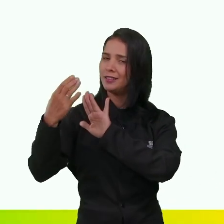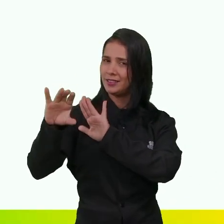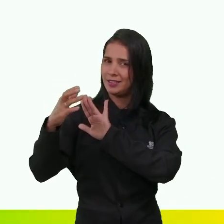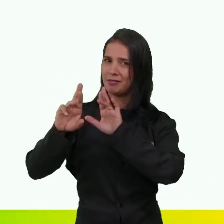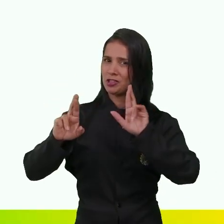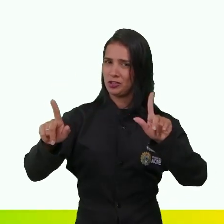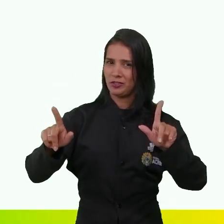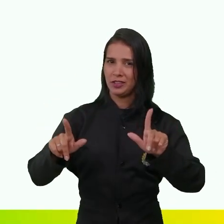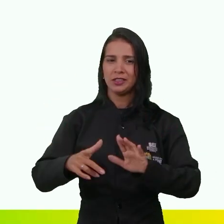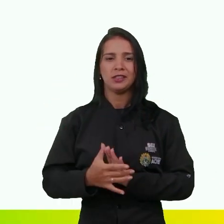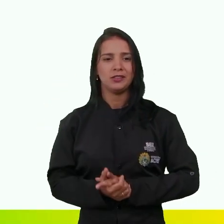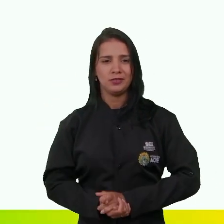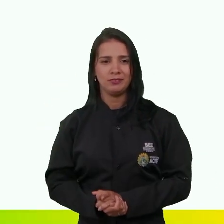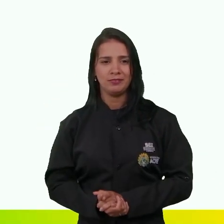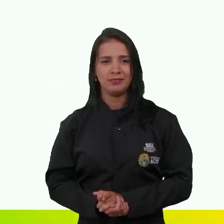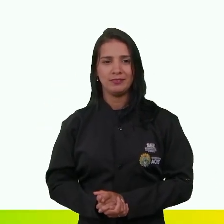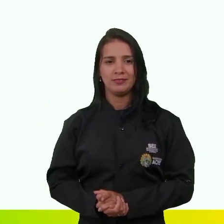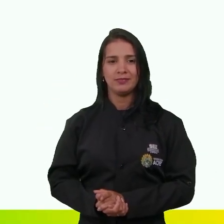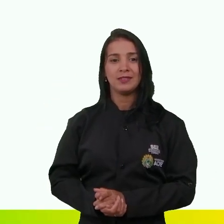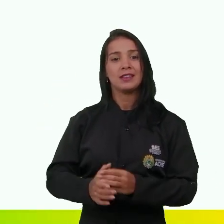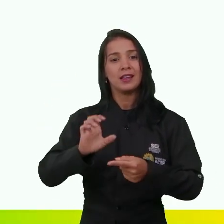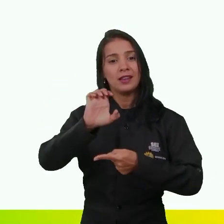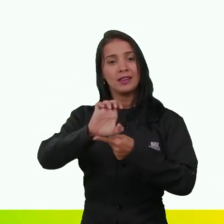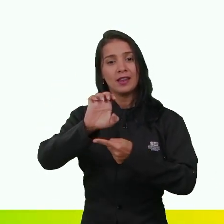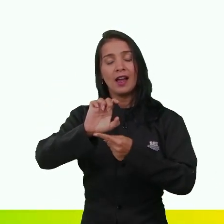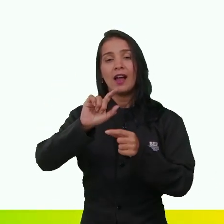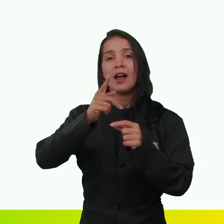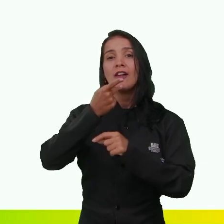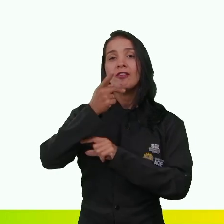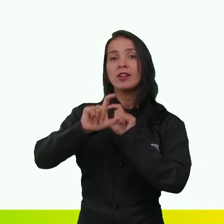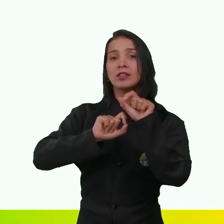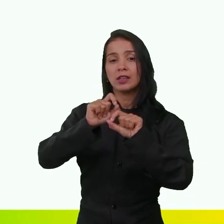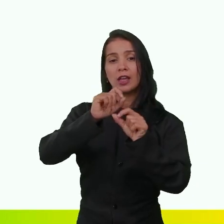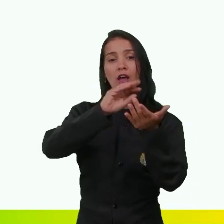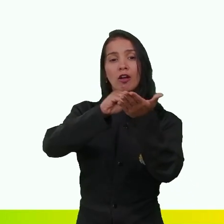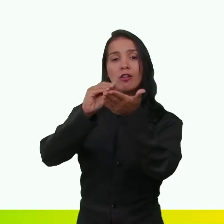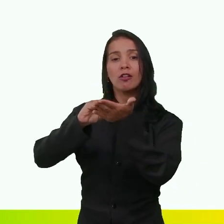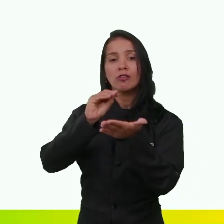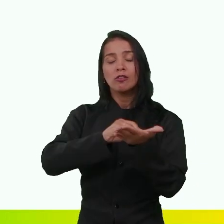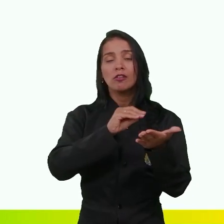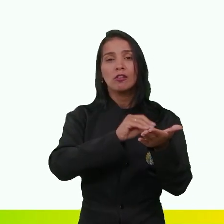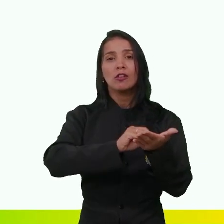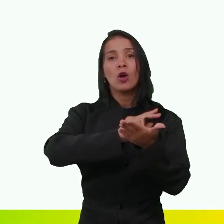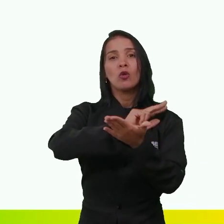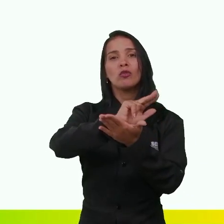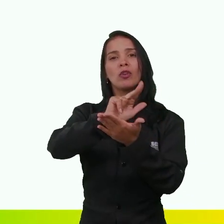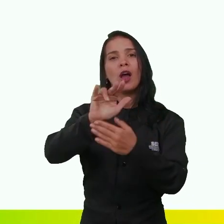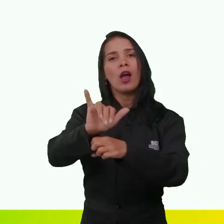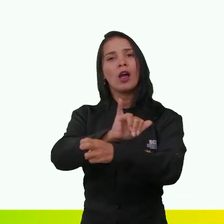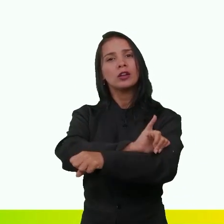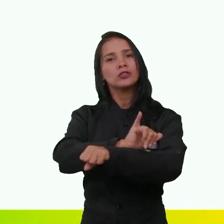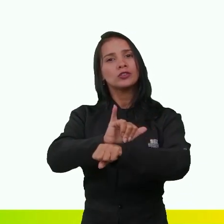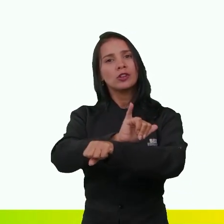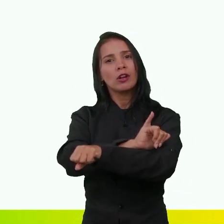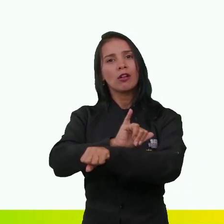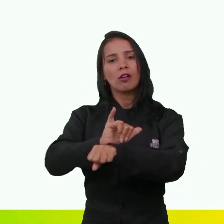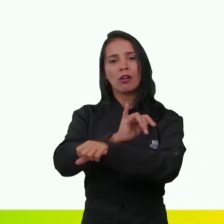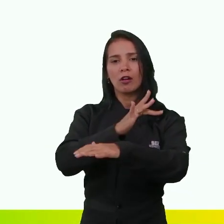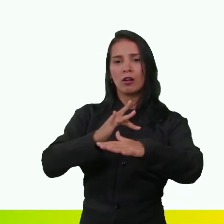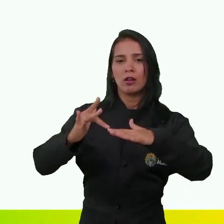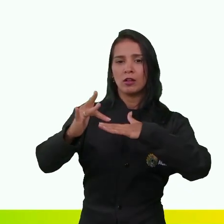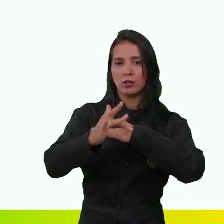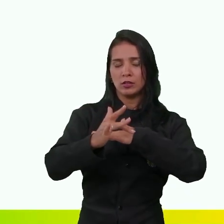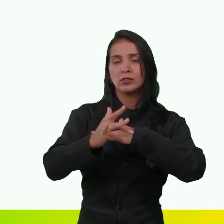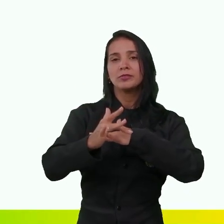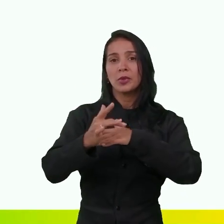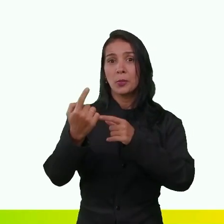E a letra E falava sobre a falta de multimodalidade nas mídias sociais. Também estaria errado. Por quê?